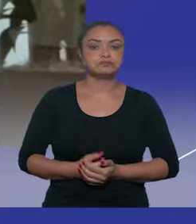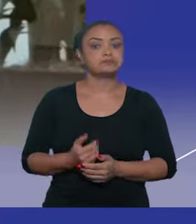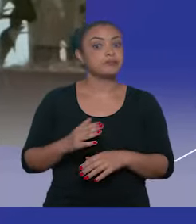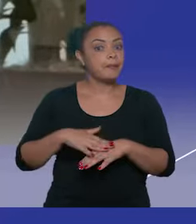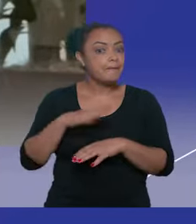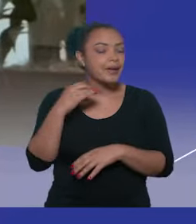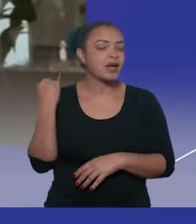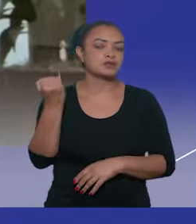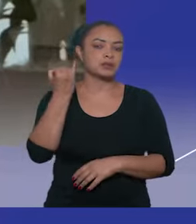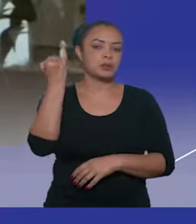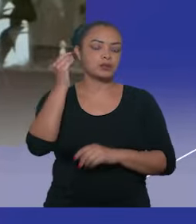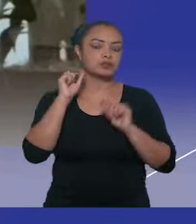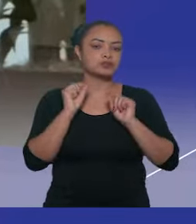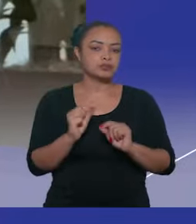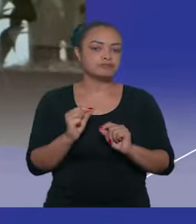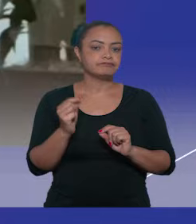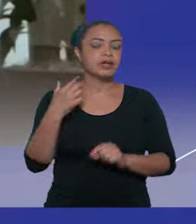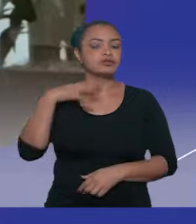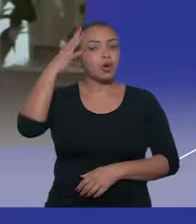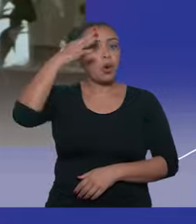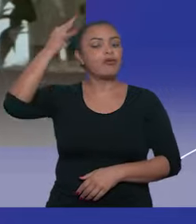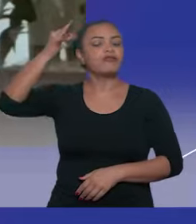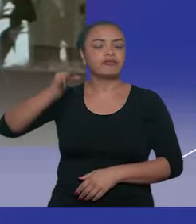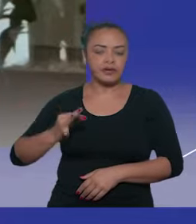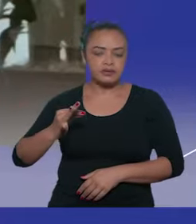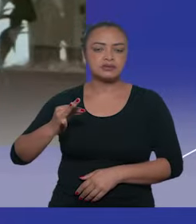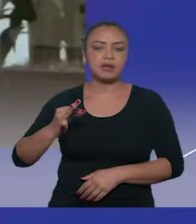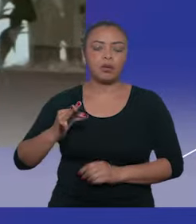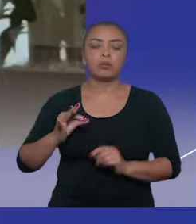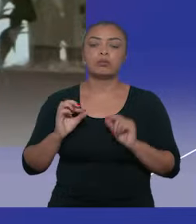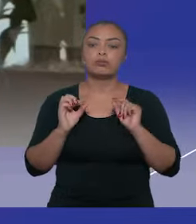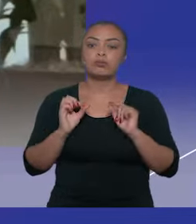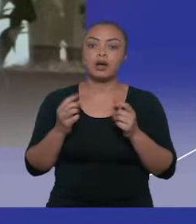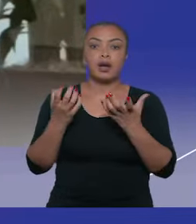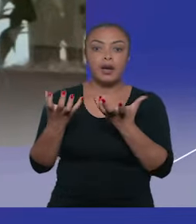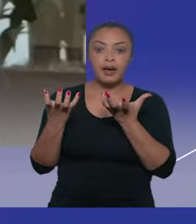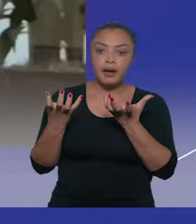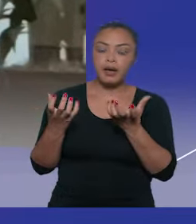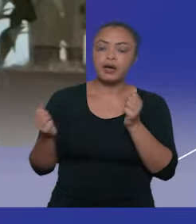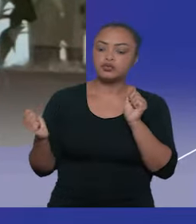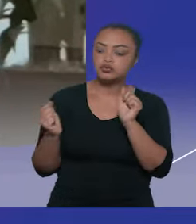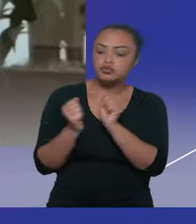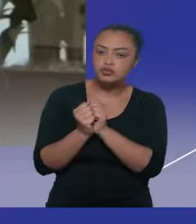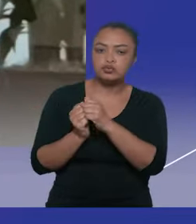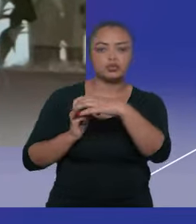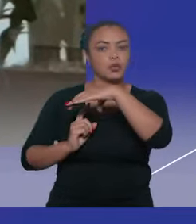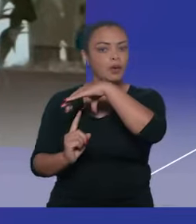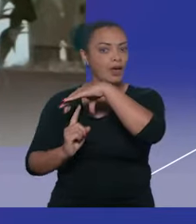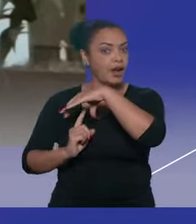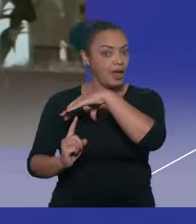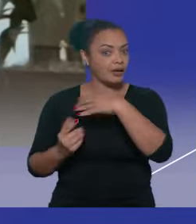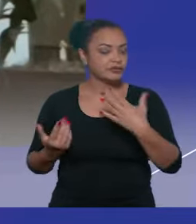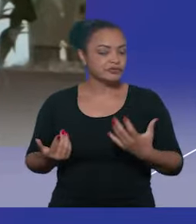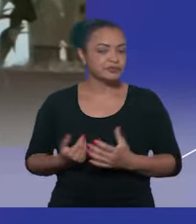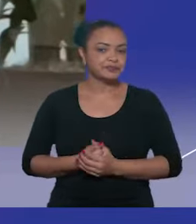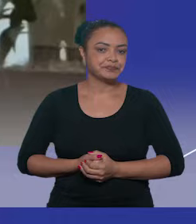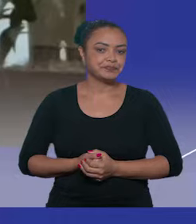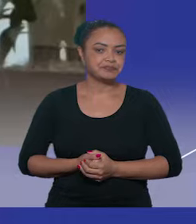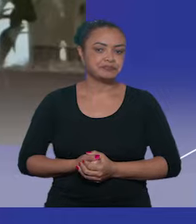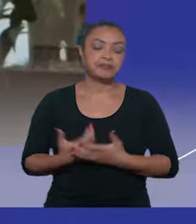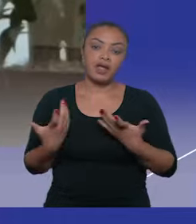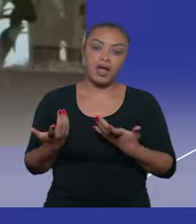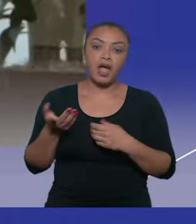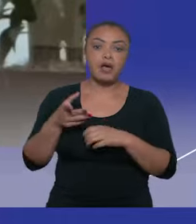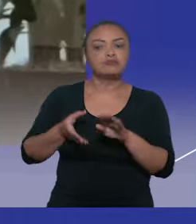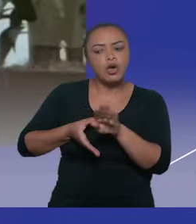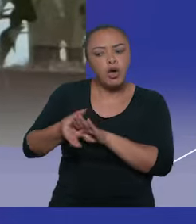que mais importante ainda, é a nossa convicção institucional de que a gente queria estar ao lado do cliente nessa trajetória. A gente